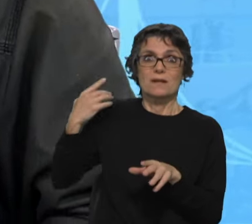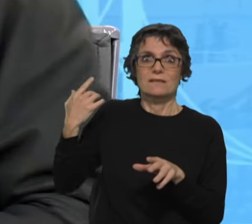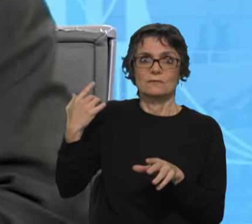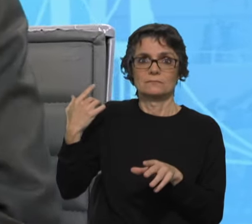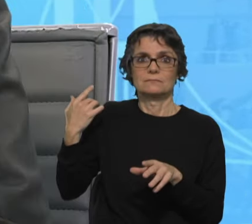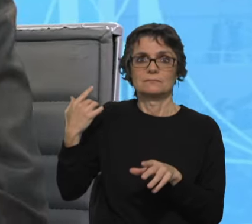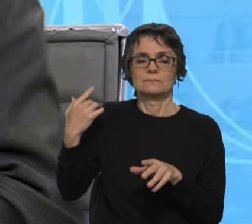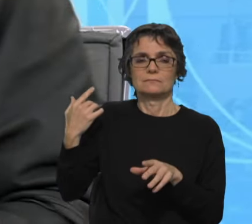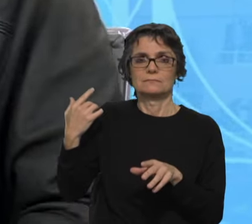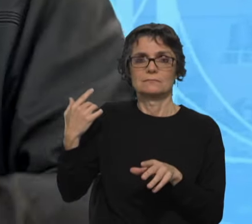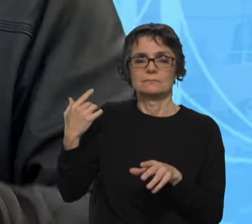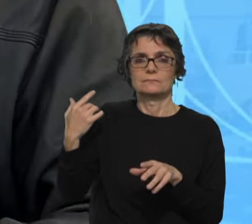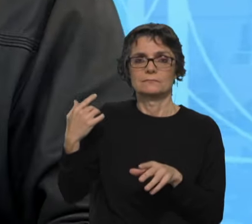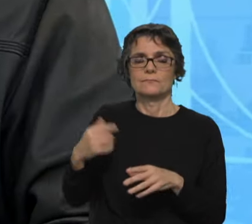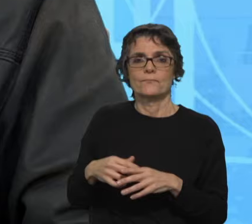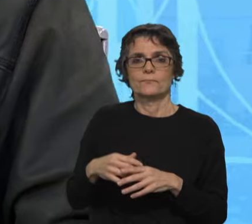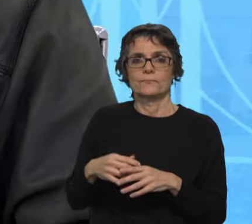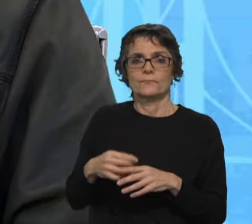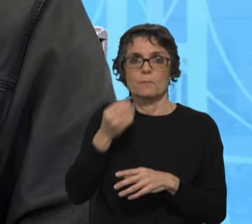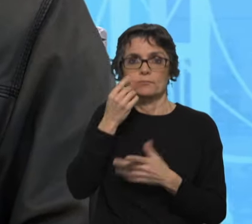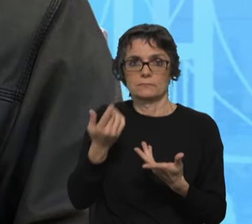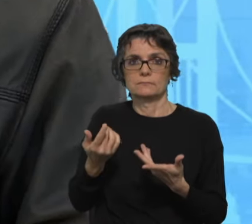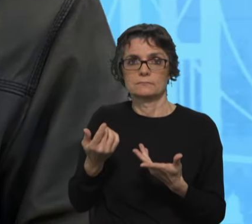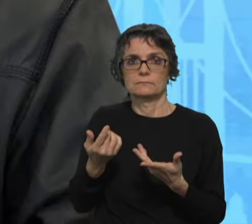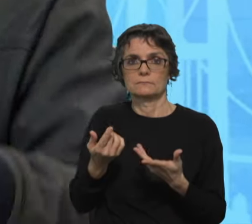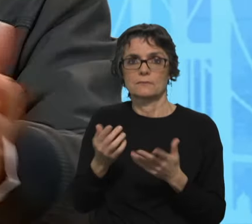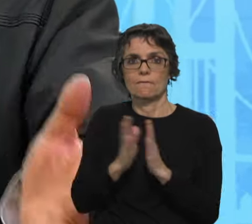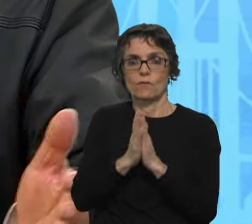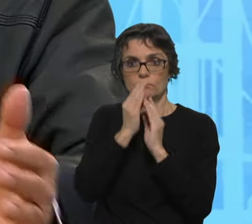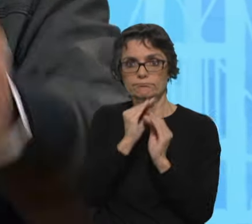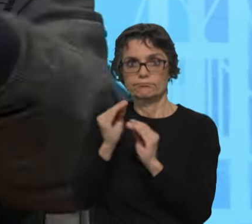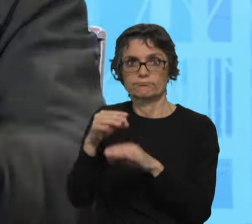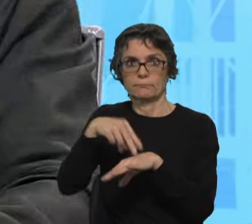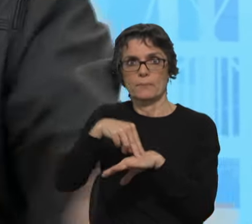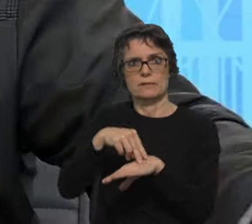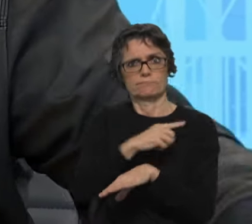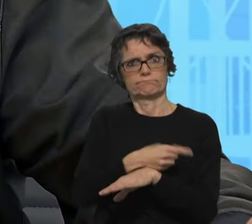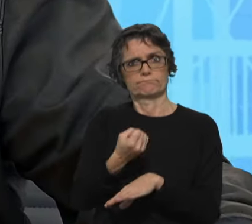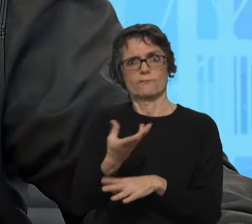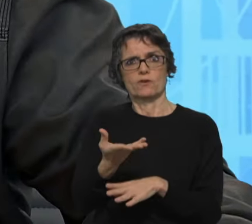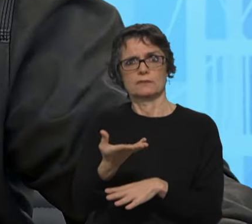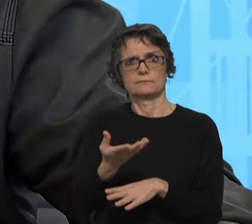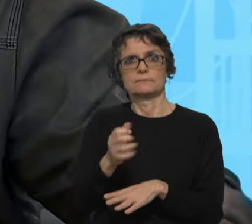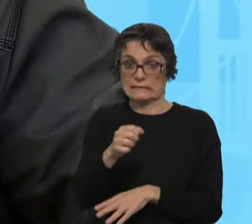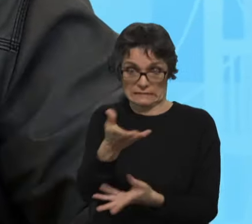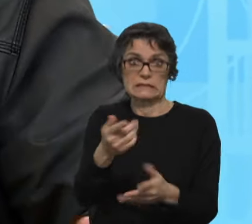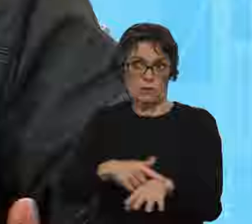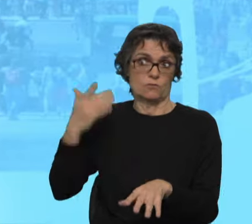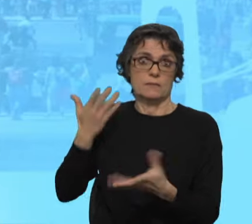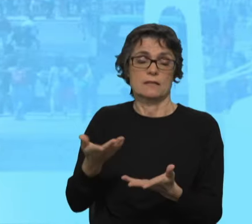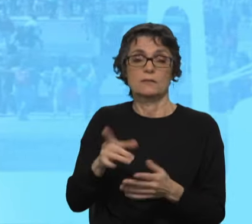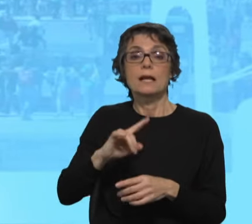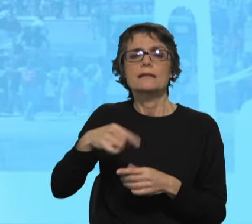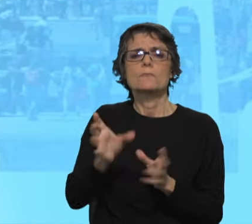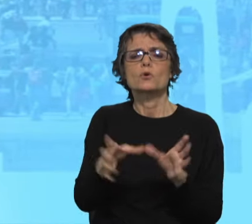sexto de depois fo termos de de cunho evangelizador a presença da igreja era muito forte já já já nessa altura mas depois as